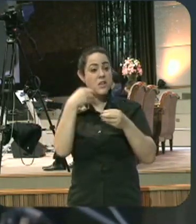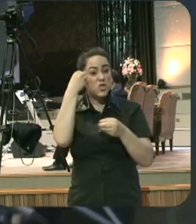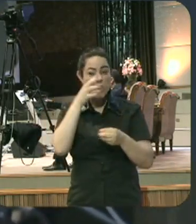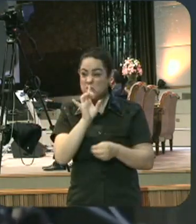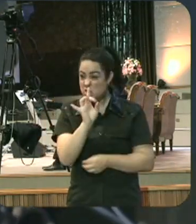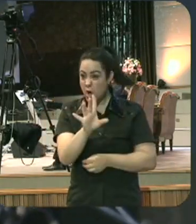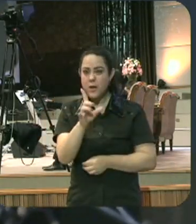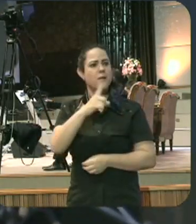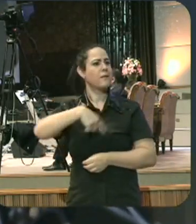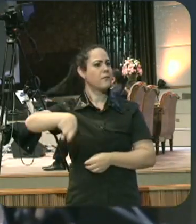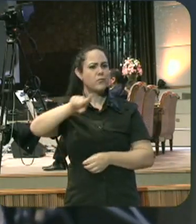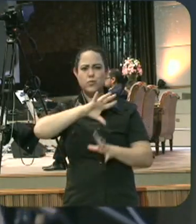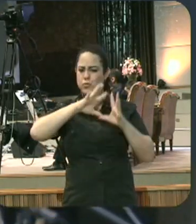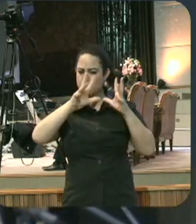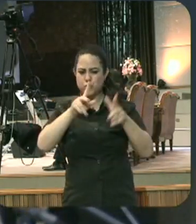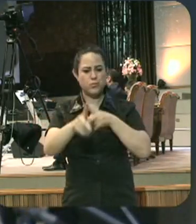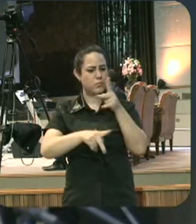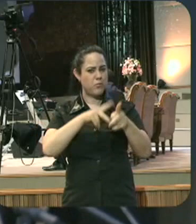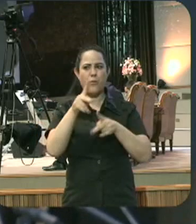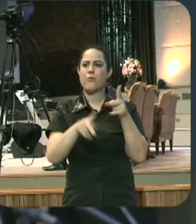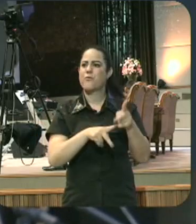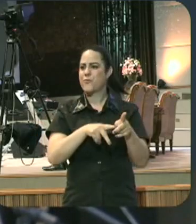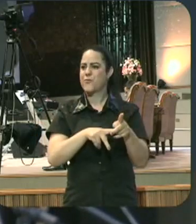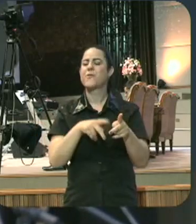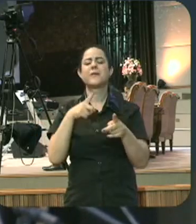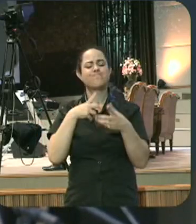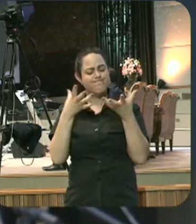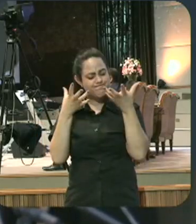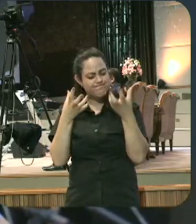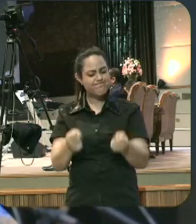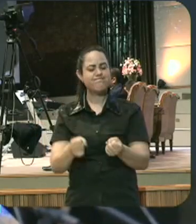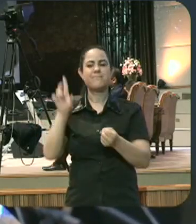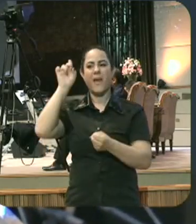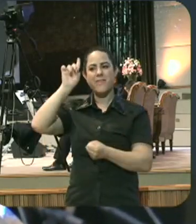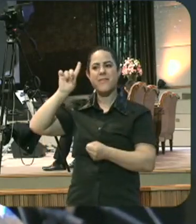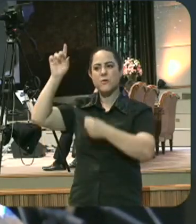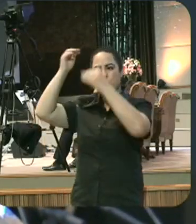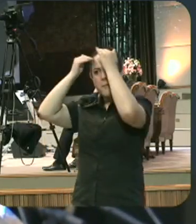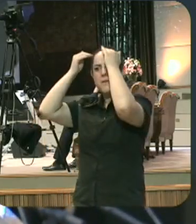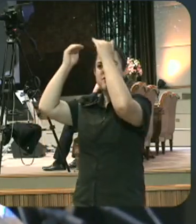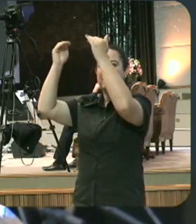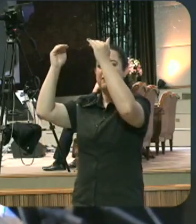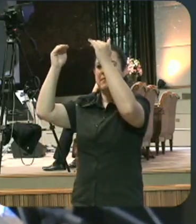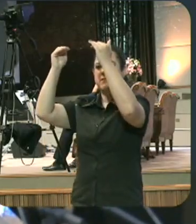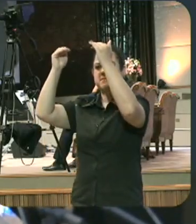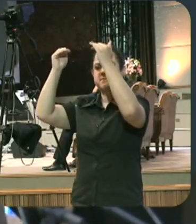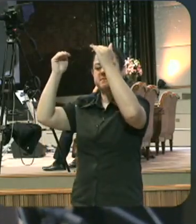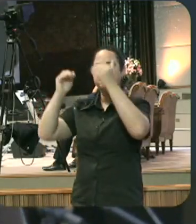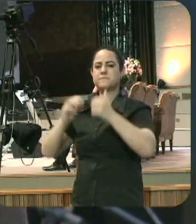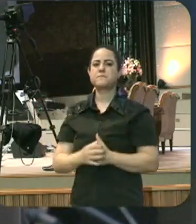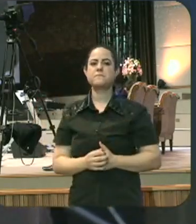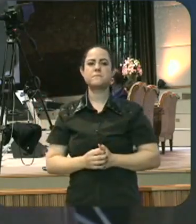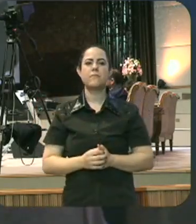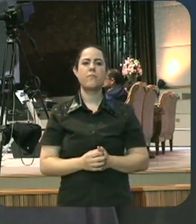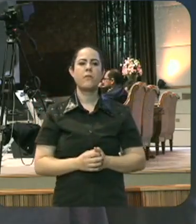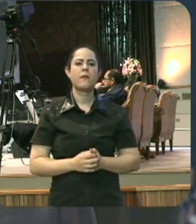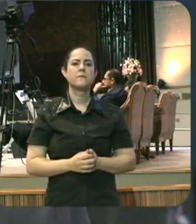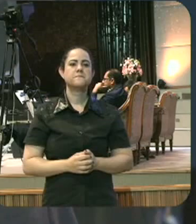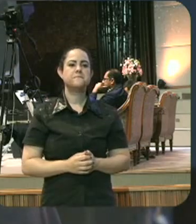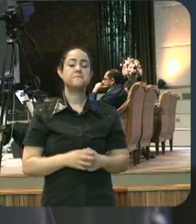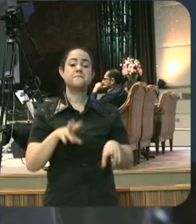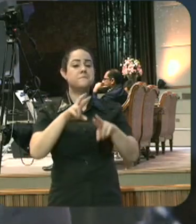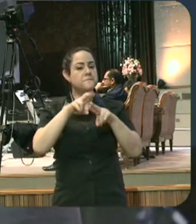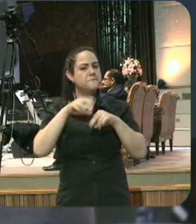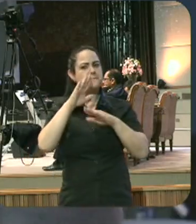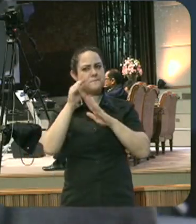a experiência de todo o povo que está disposto a ouvir a voz de Deus e caminhar. Por isso,